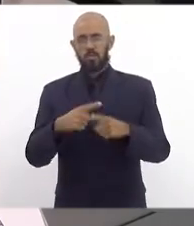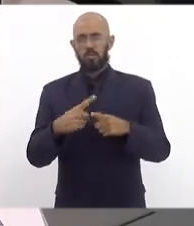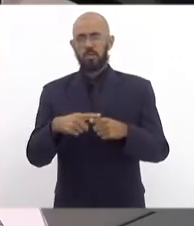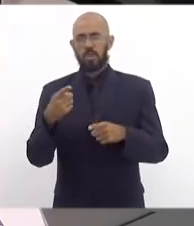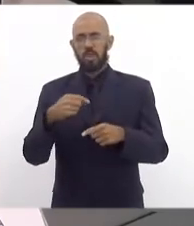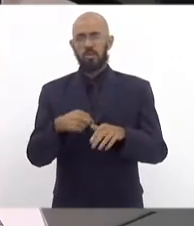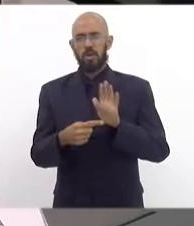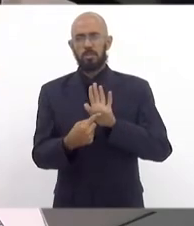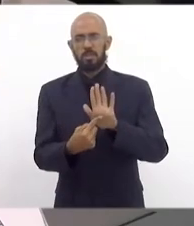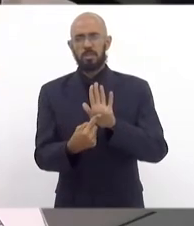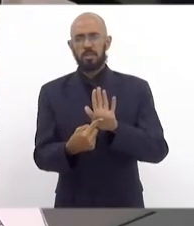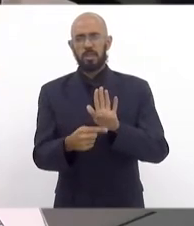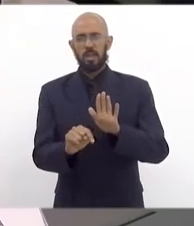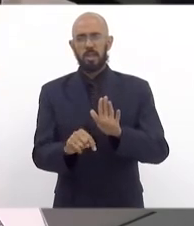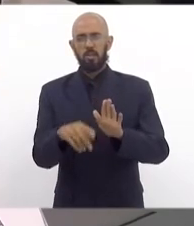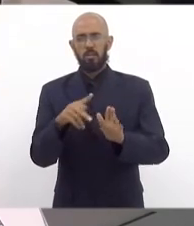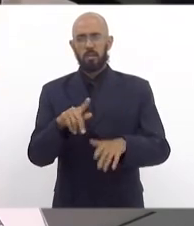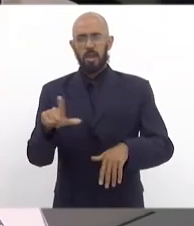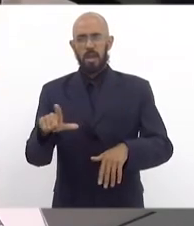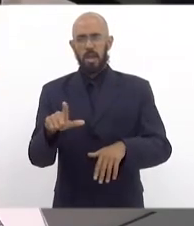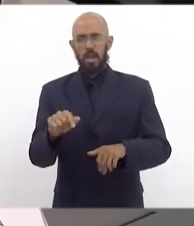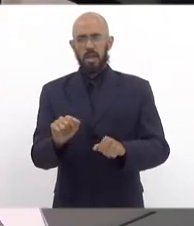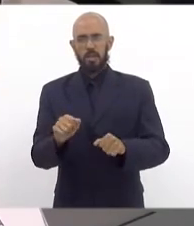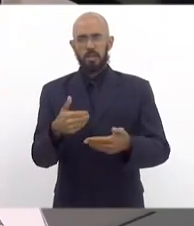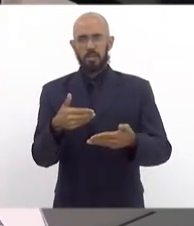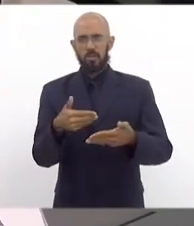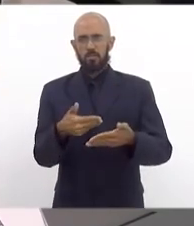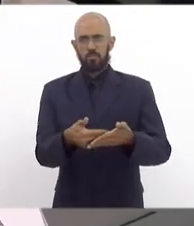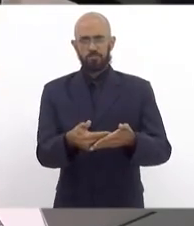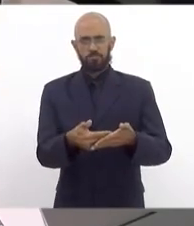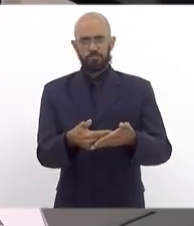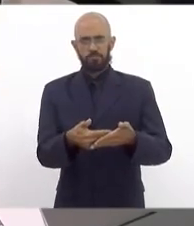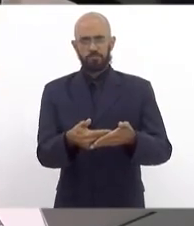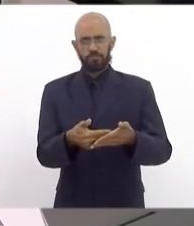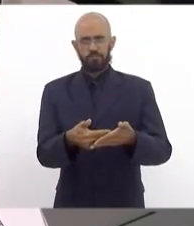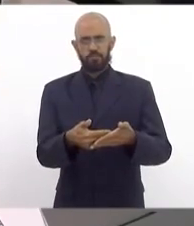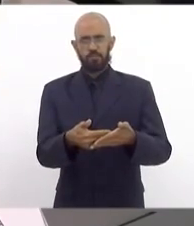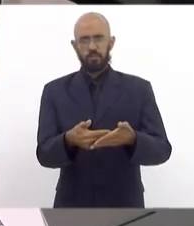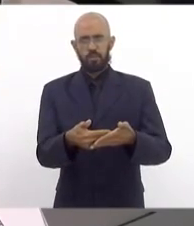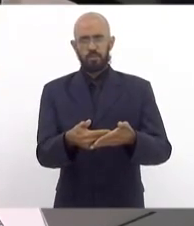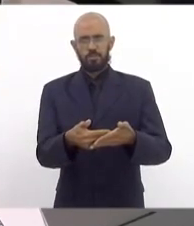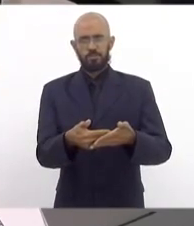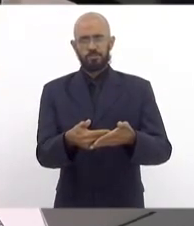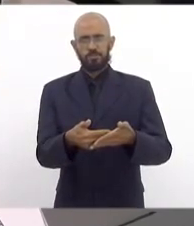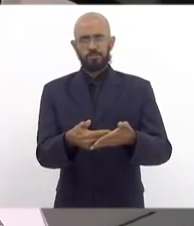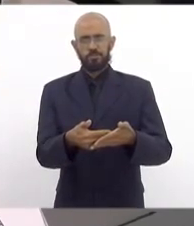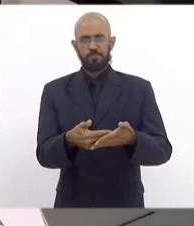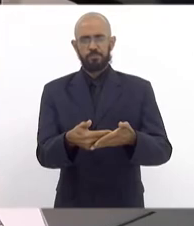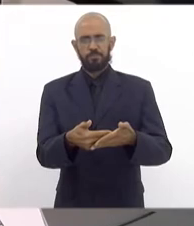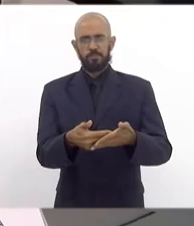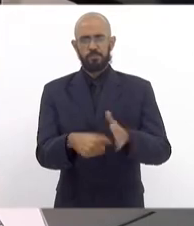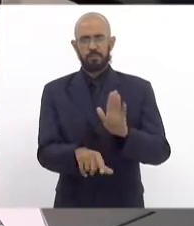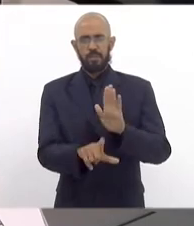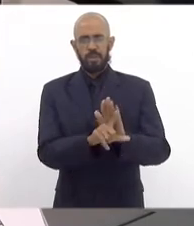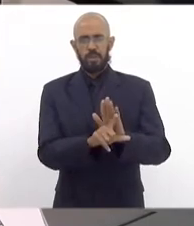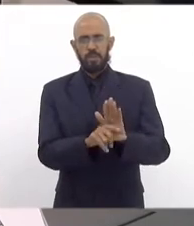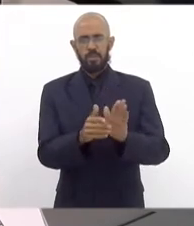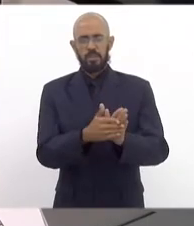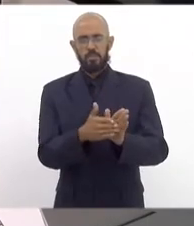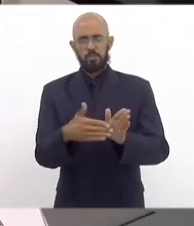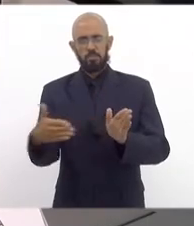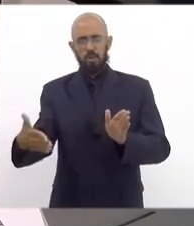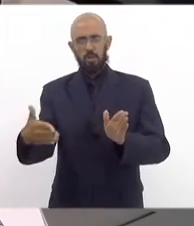um projeto de lei é porque vinha vencendo para Léia a a vigência da Lei e eu prorrogável por